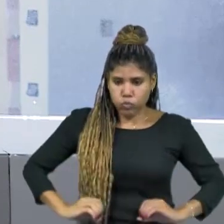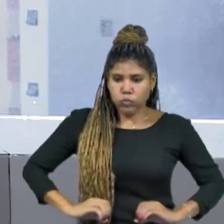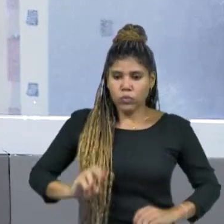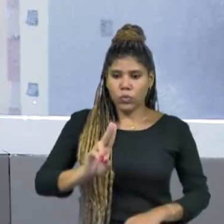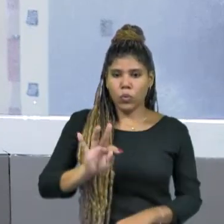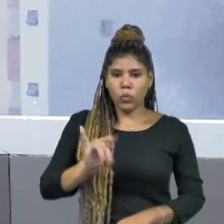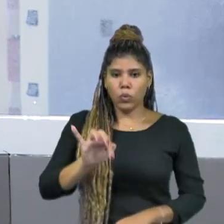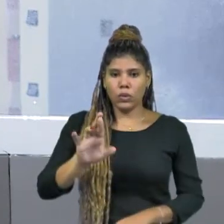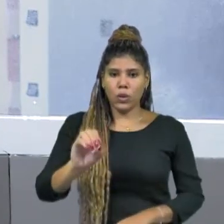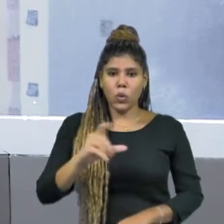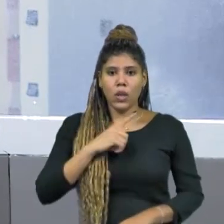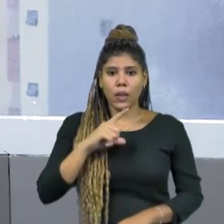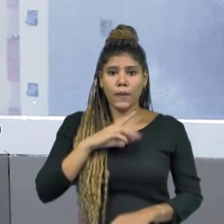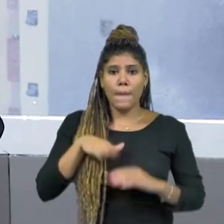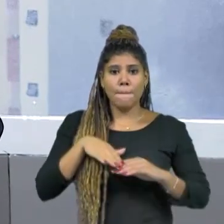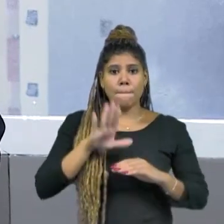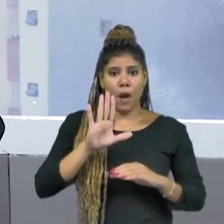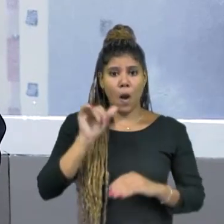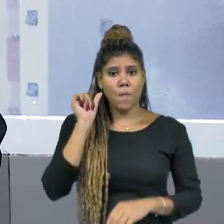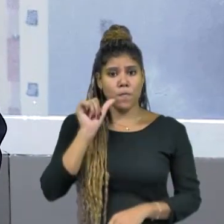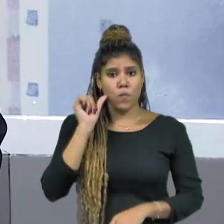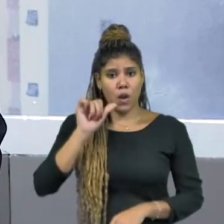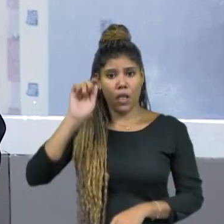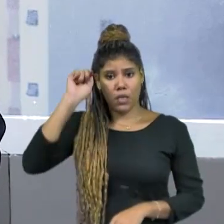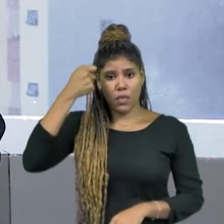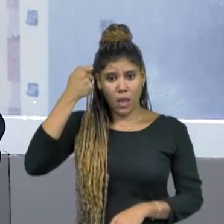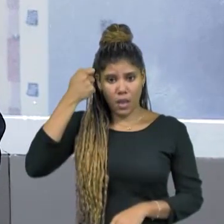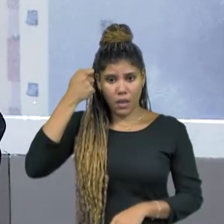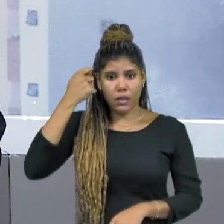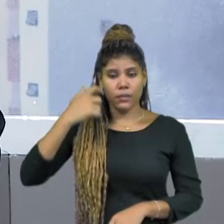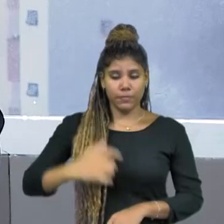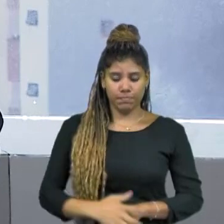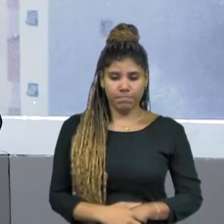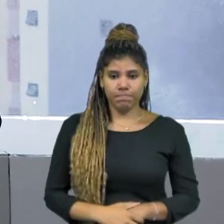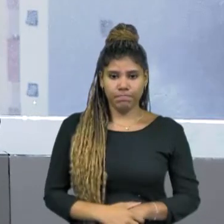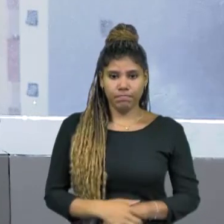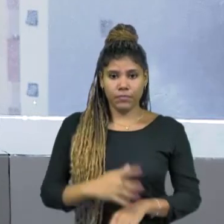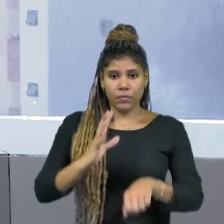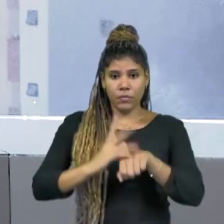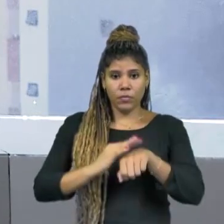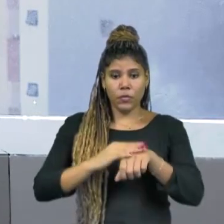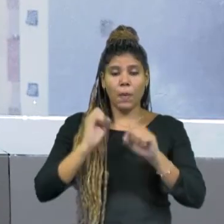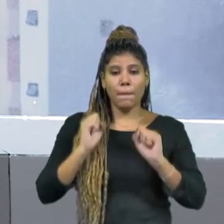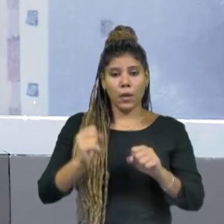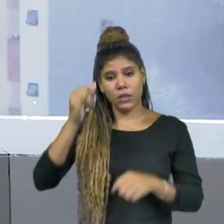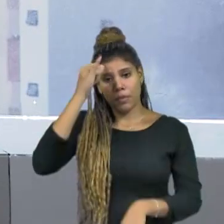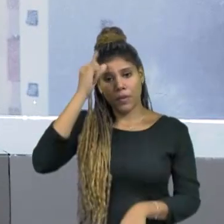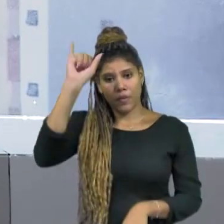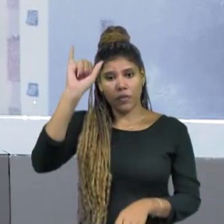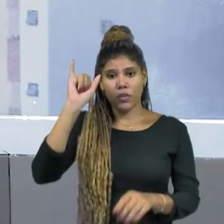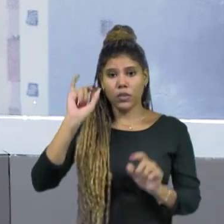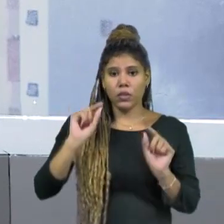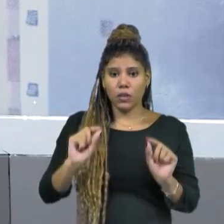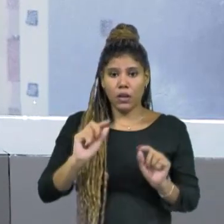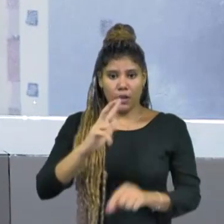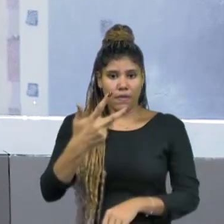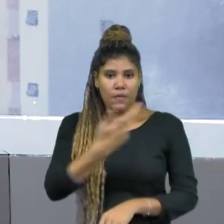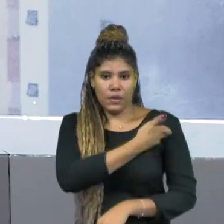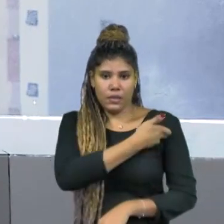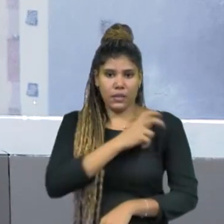incidência entre mulheres negras e de baixa escolaridade. Doença que pode ser prevenida com vacina do HPV